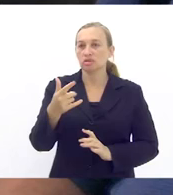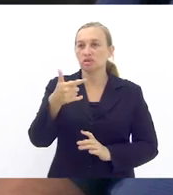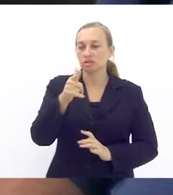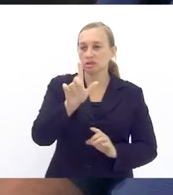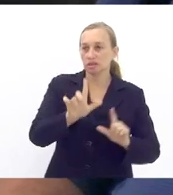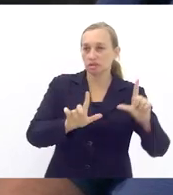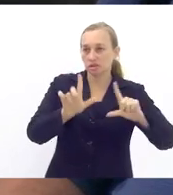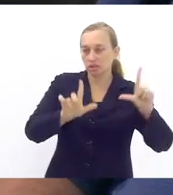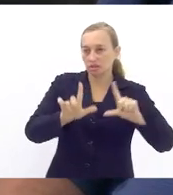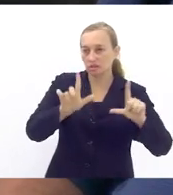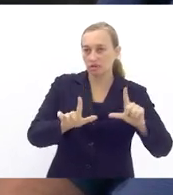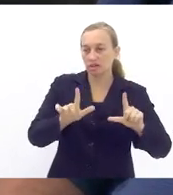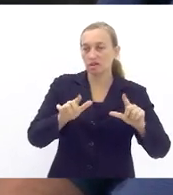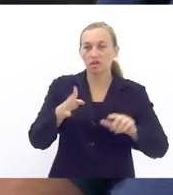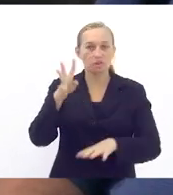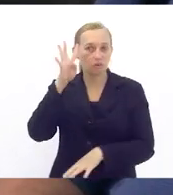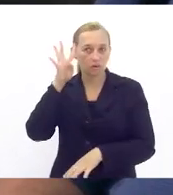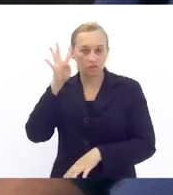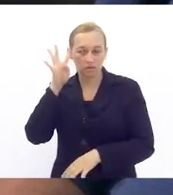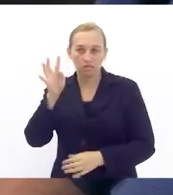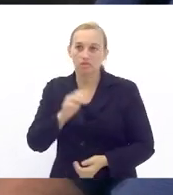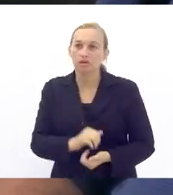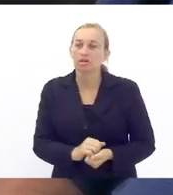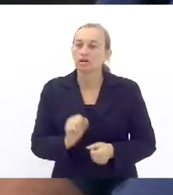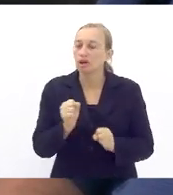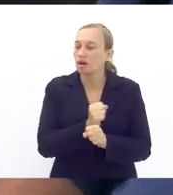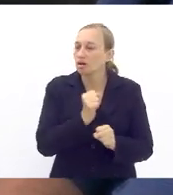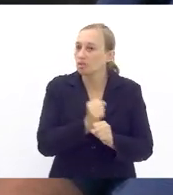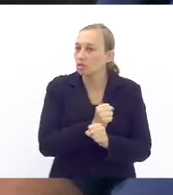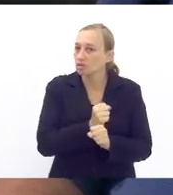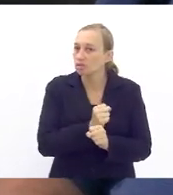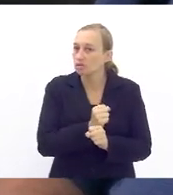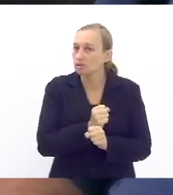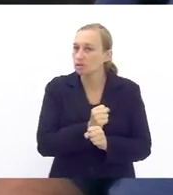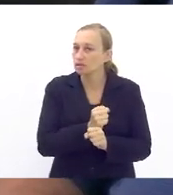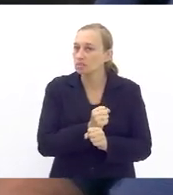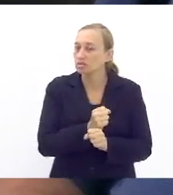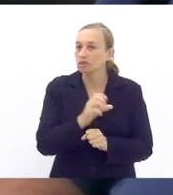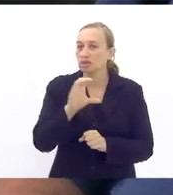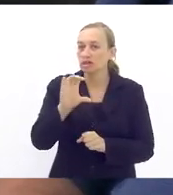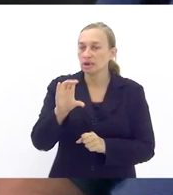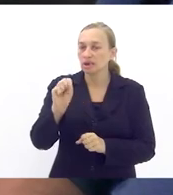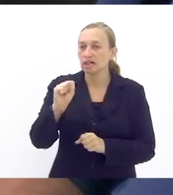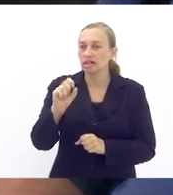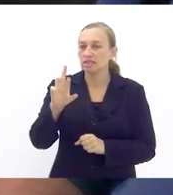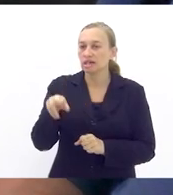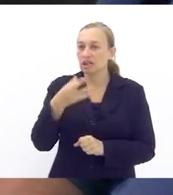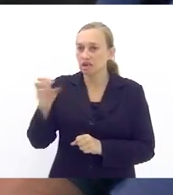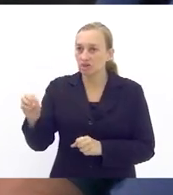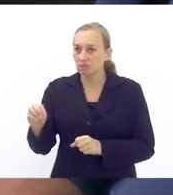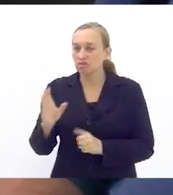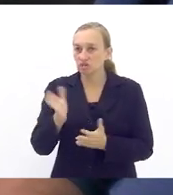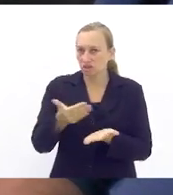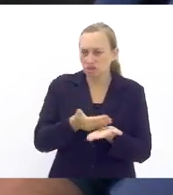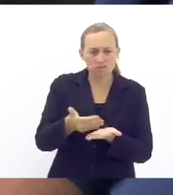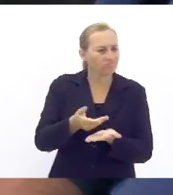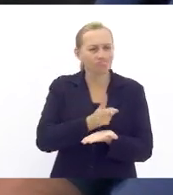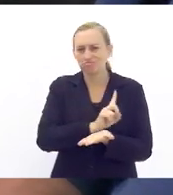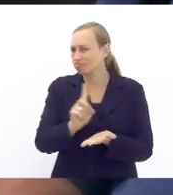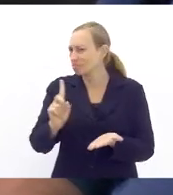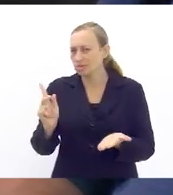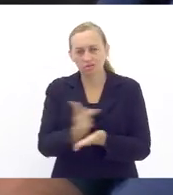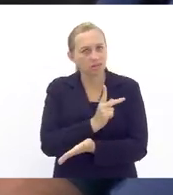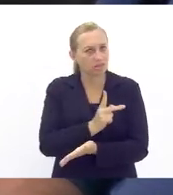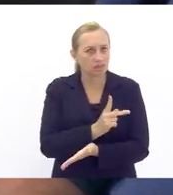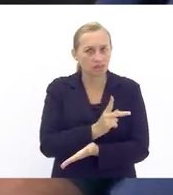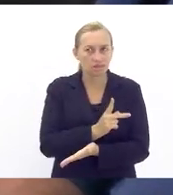foi o seguinte é que a gente estava com as obras enfim do Casarão em curso isso não tá acontecendo é preciso entender